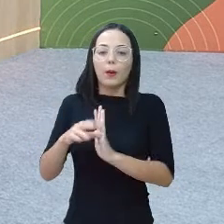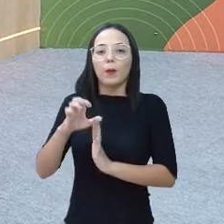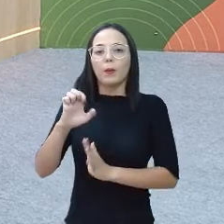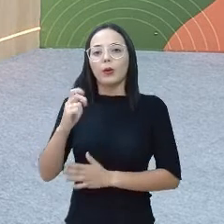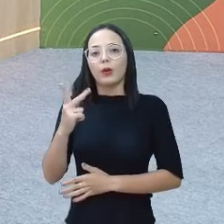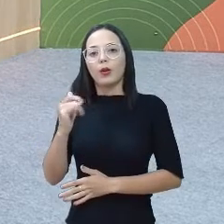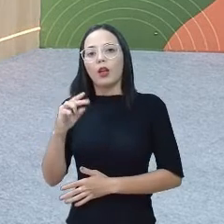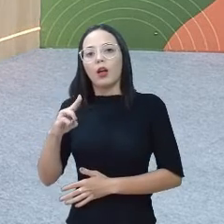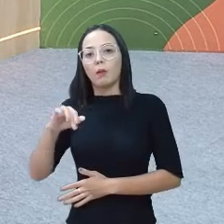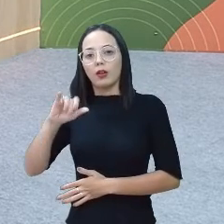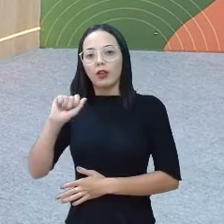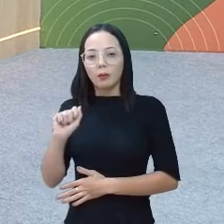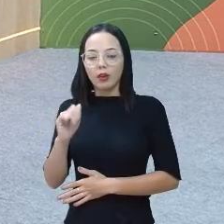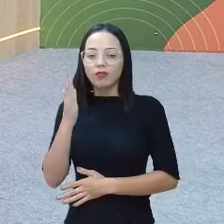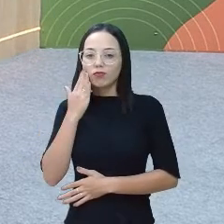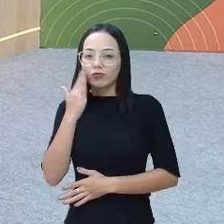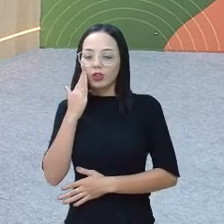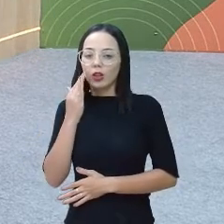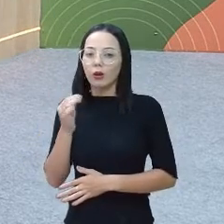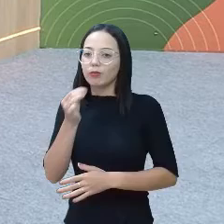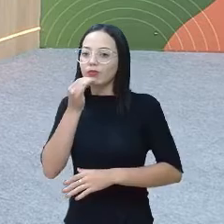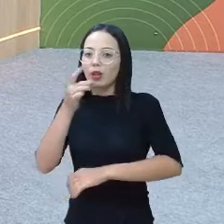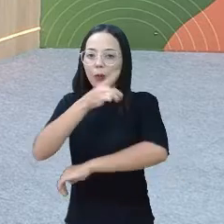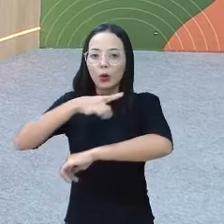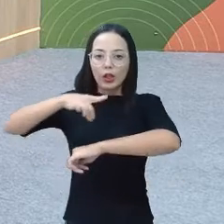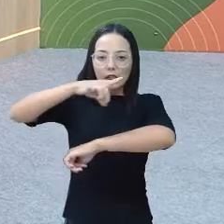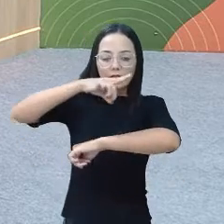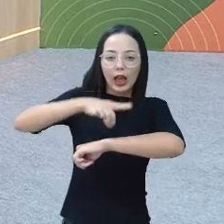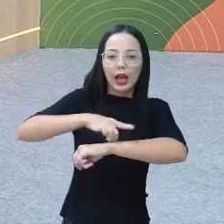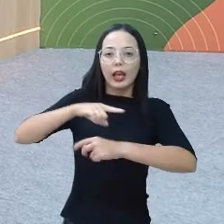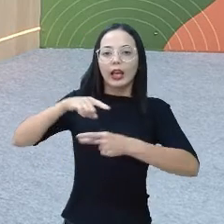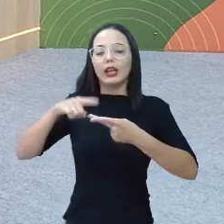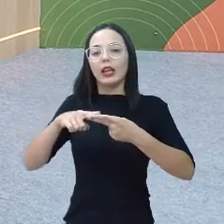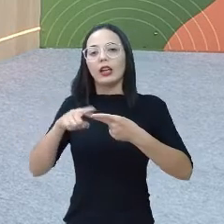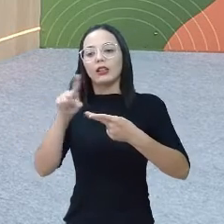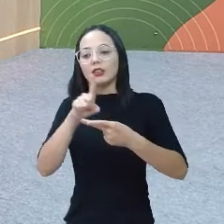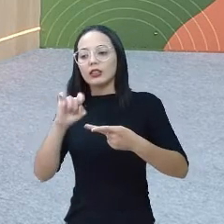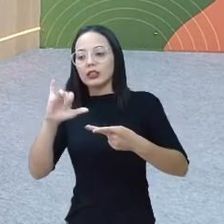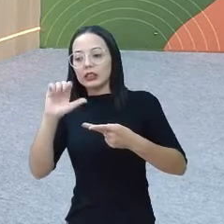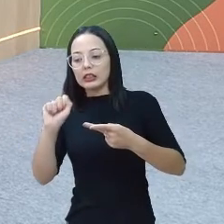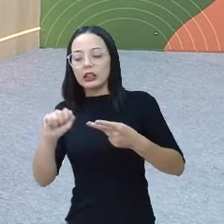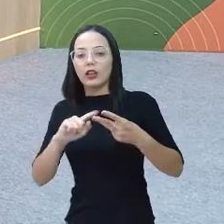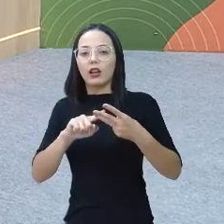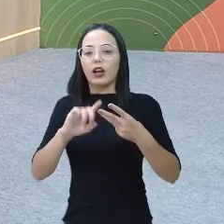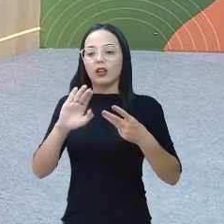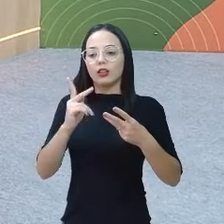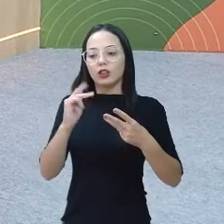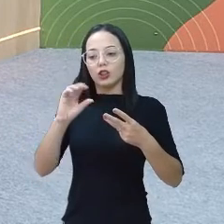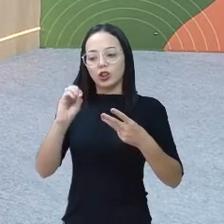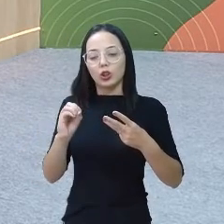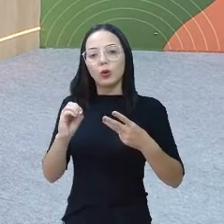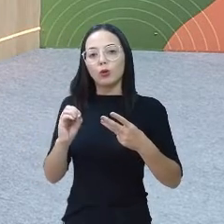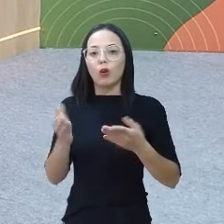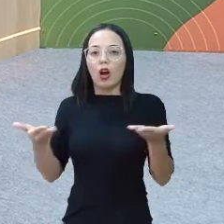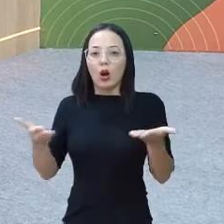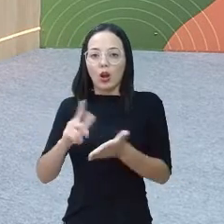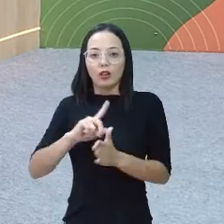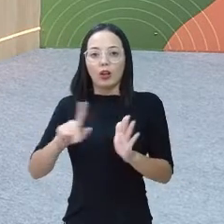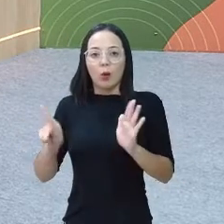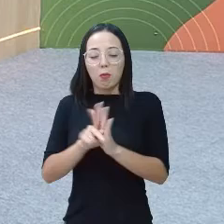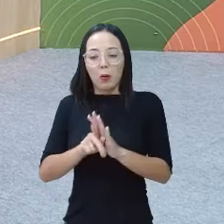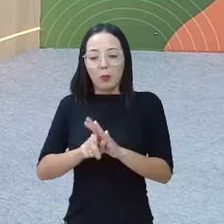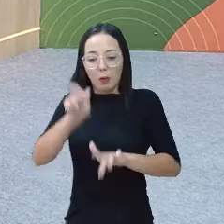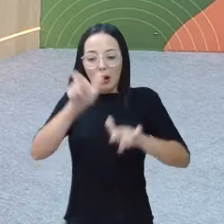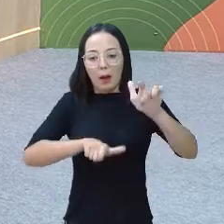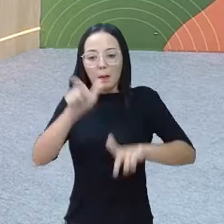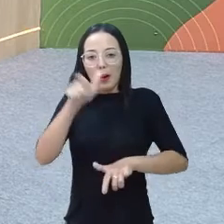de arbovirose, né? Dengue, né, a zika, a chikungunya, inclusive, né, a gente está tendo muitos